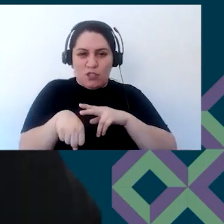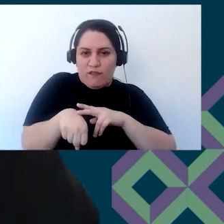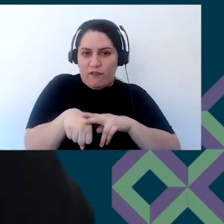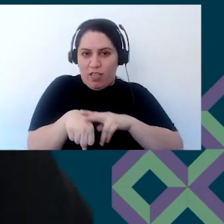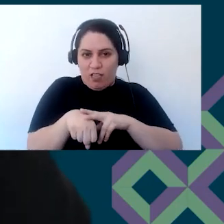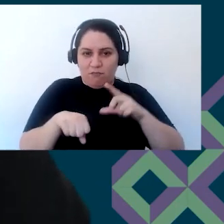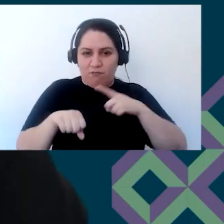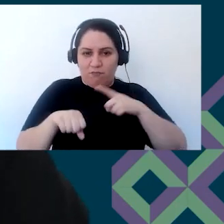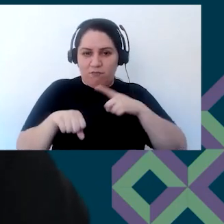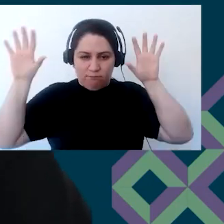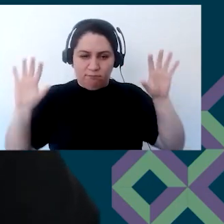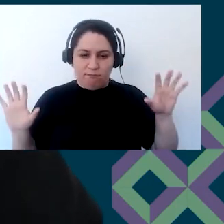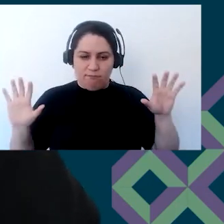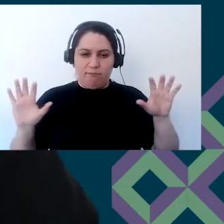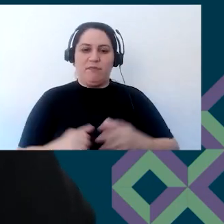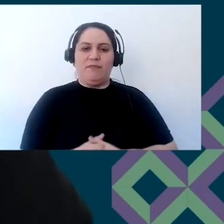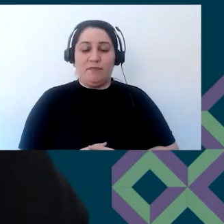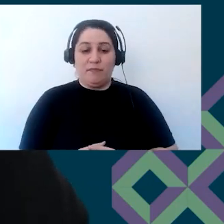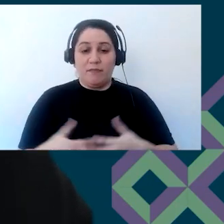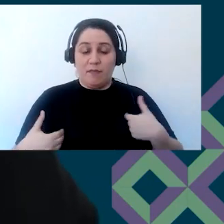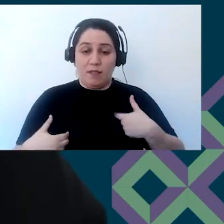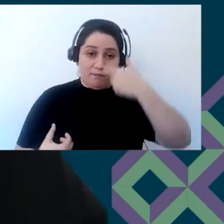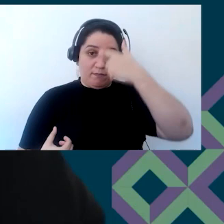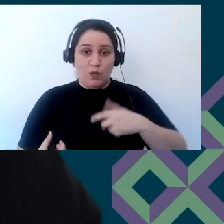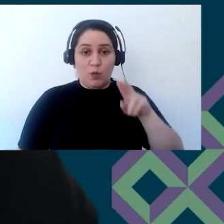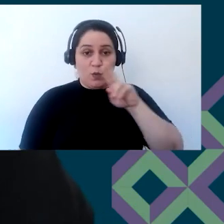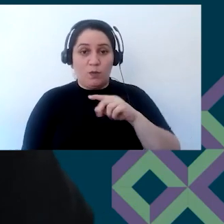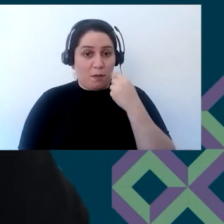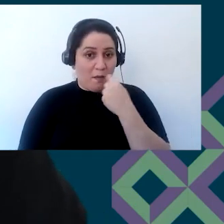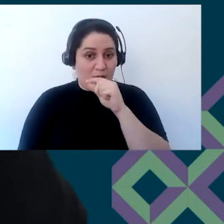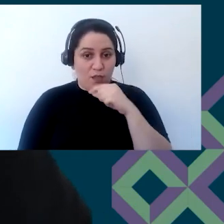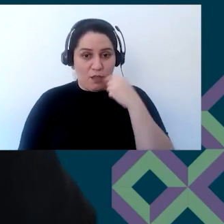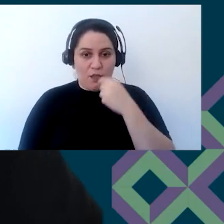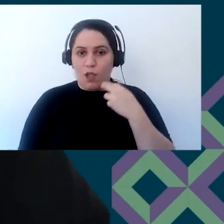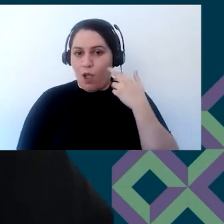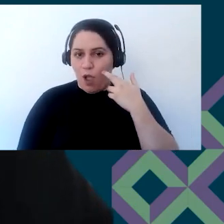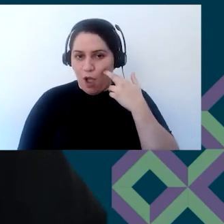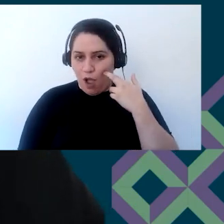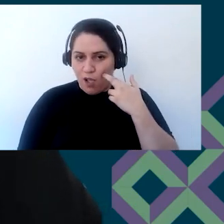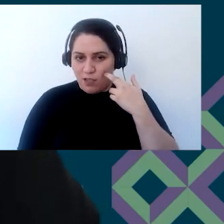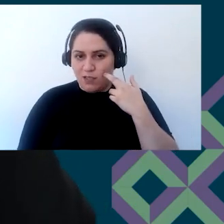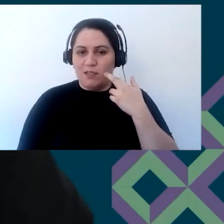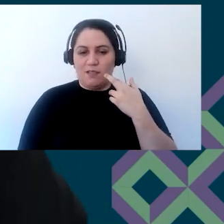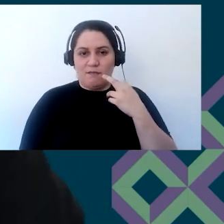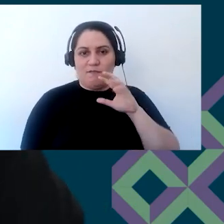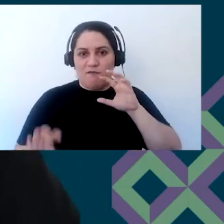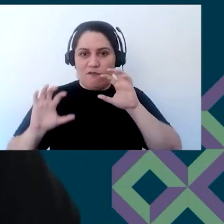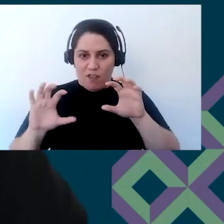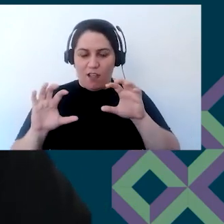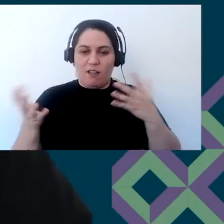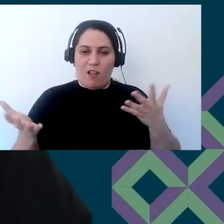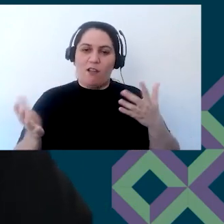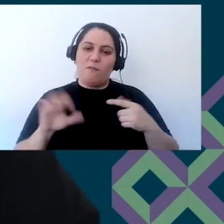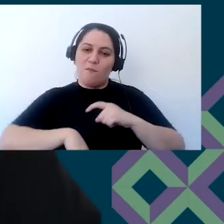cantinhos desta imagem. Eu estou usando um batom rosa aqui bem forte e vou acompanhar